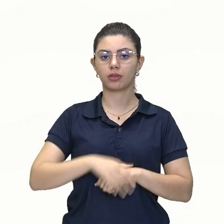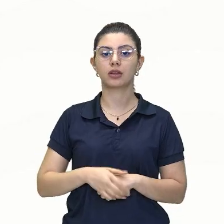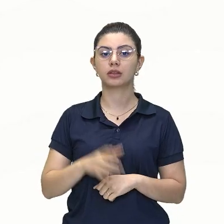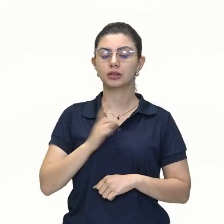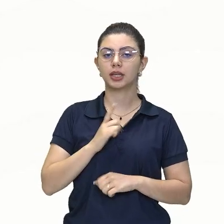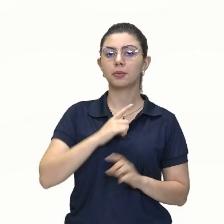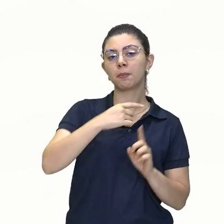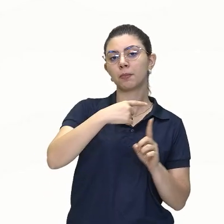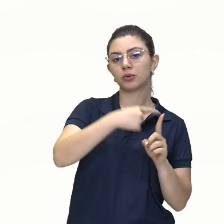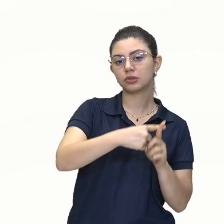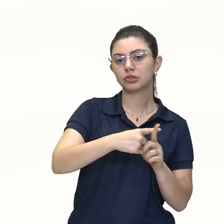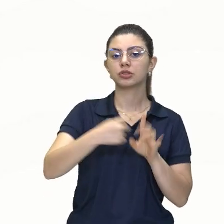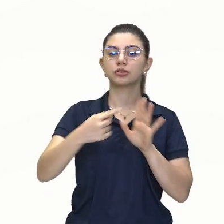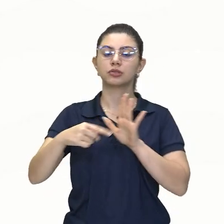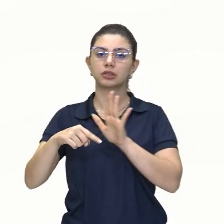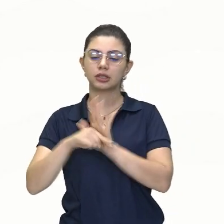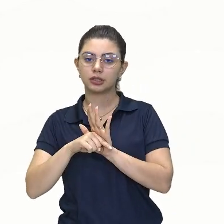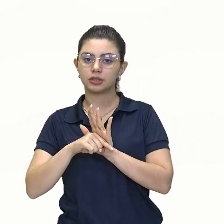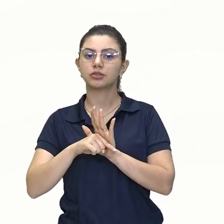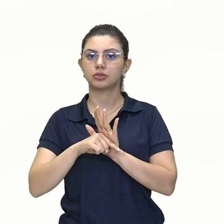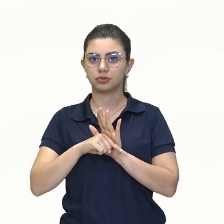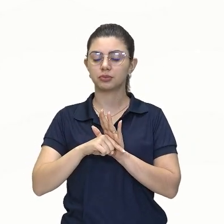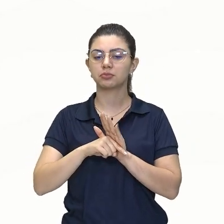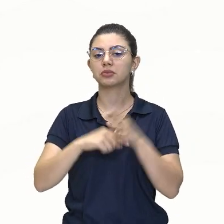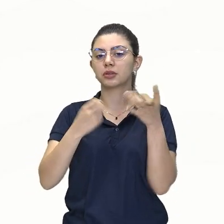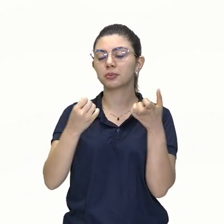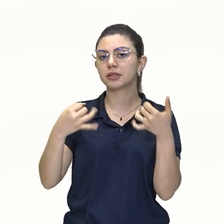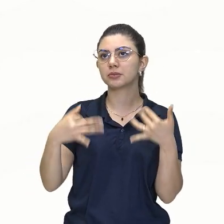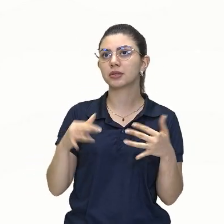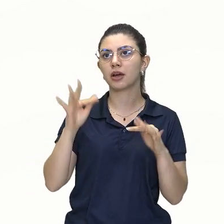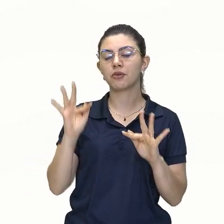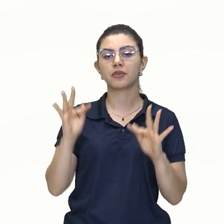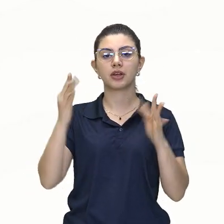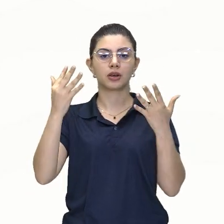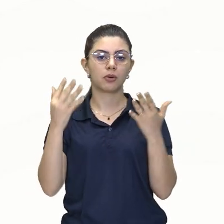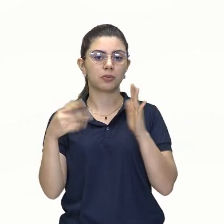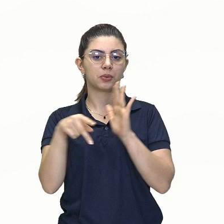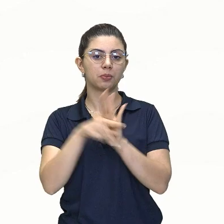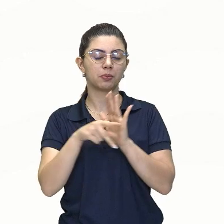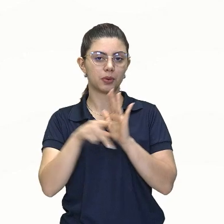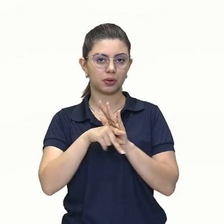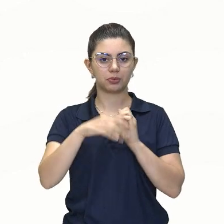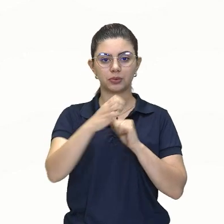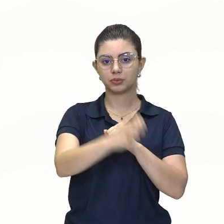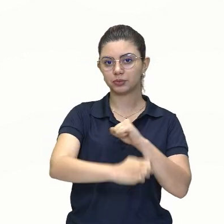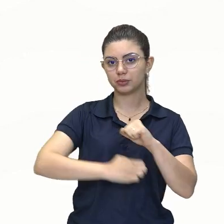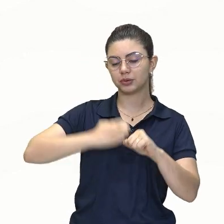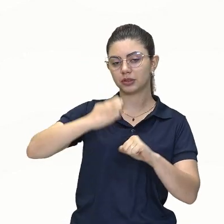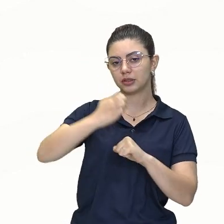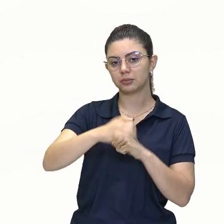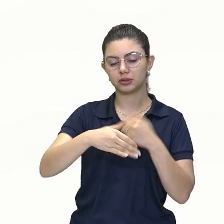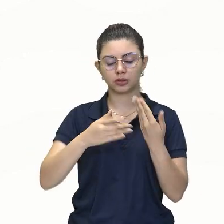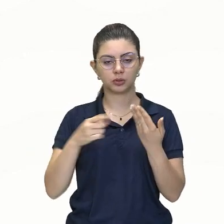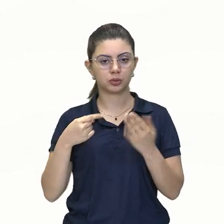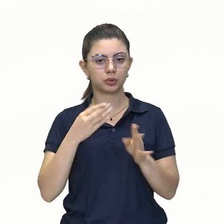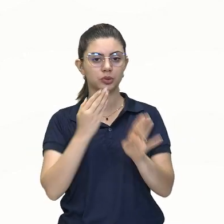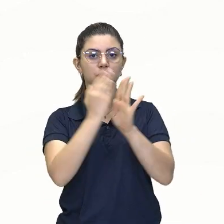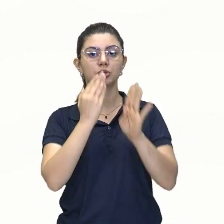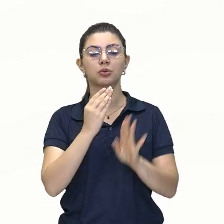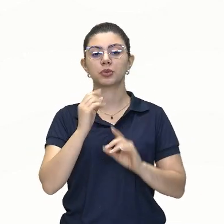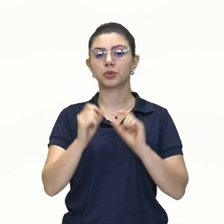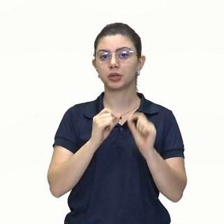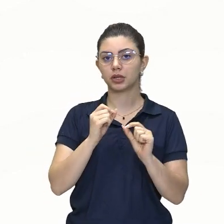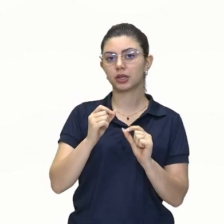elementares, prótons e elétrons, para explicar os fenômenos elétricos. Daí se descobriu que o elétron e o próton